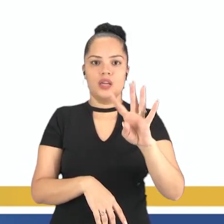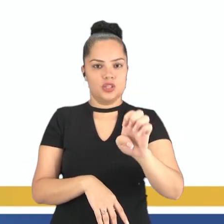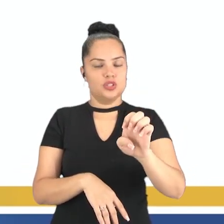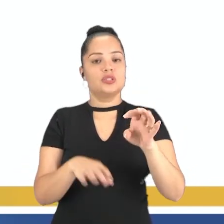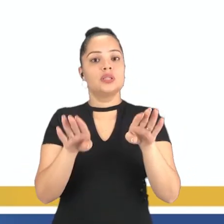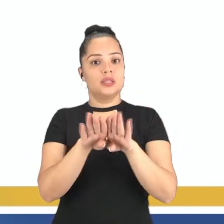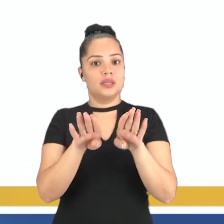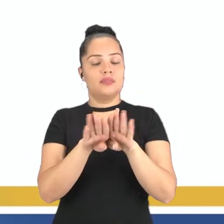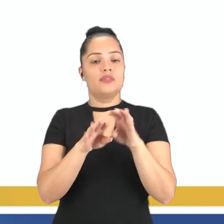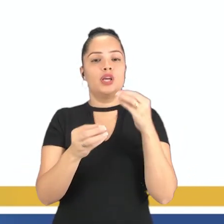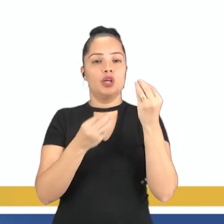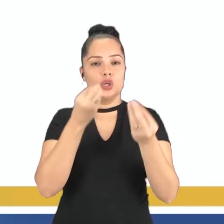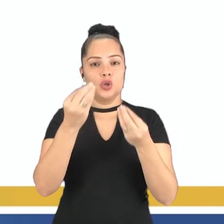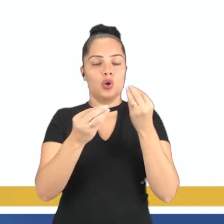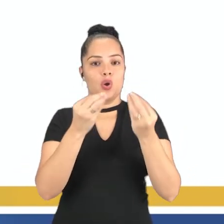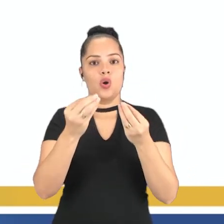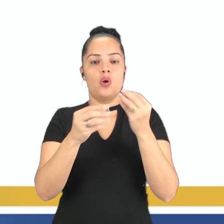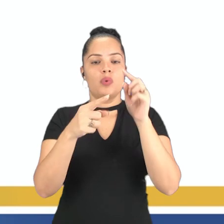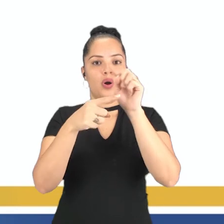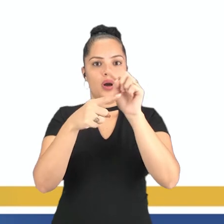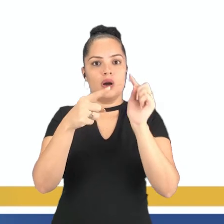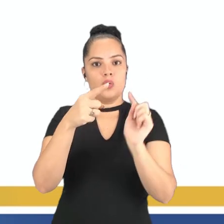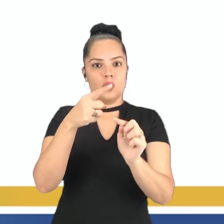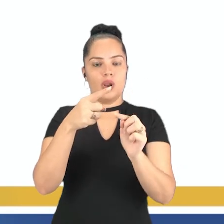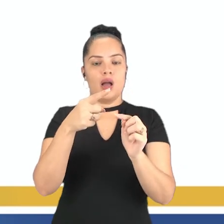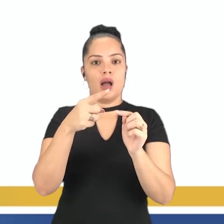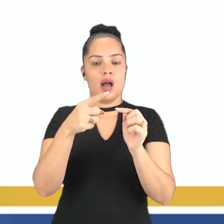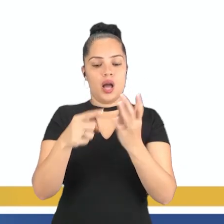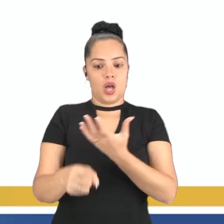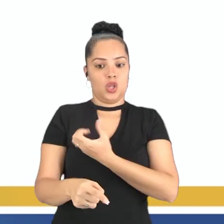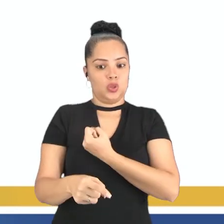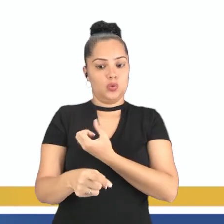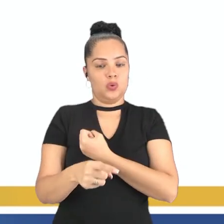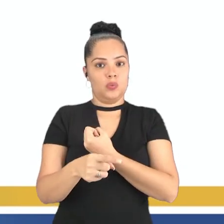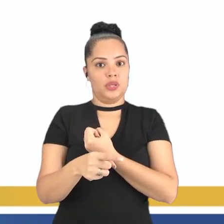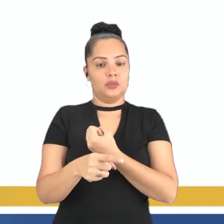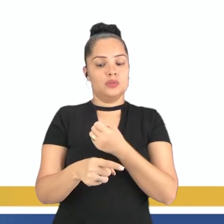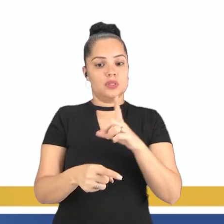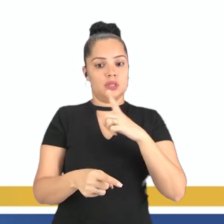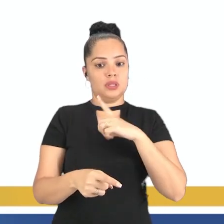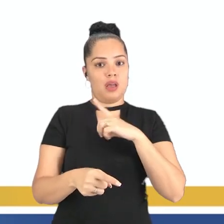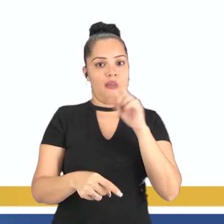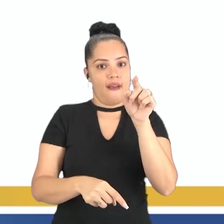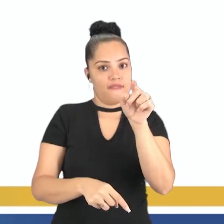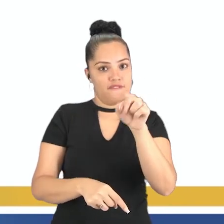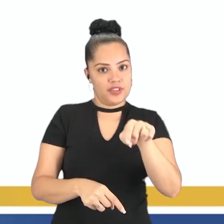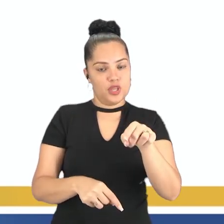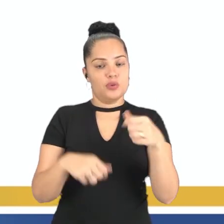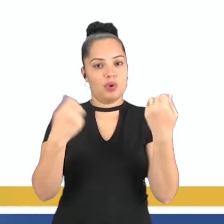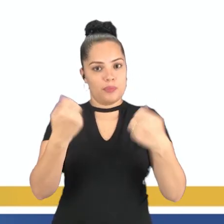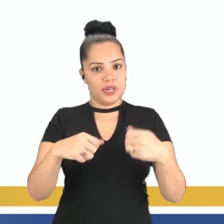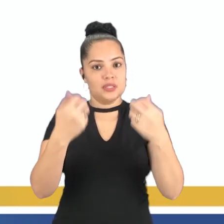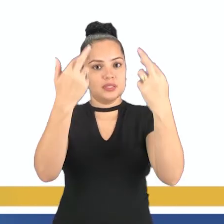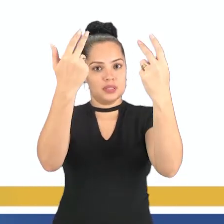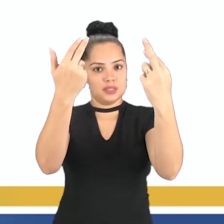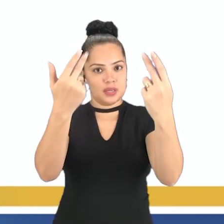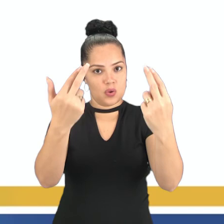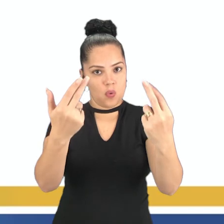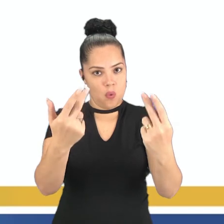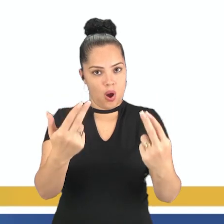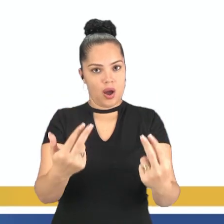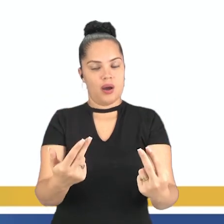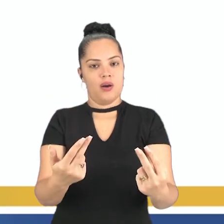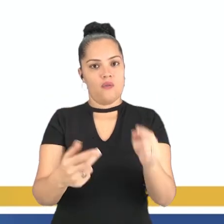também como dividir números decimais, lembra? Basta você igualar a quantidade de casas